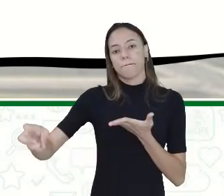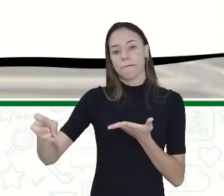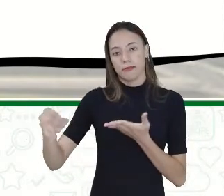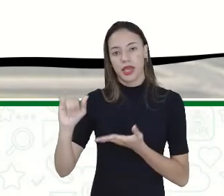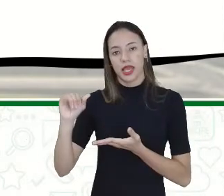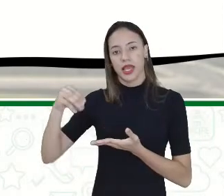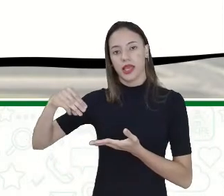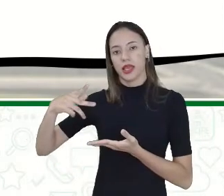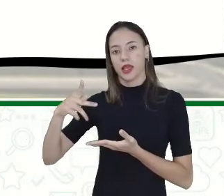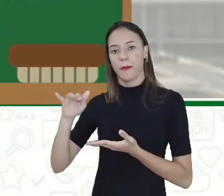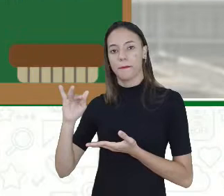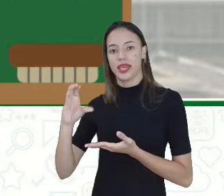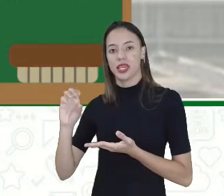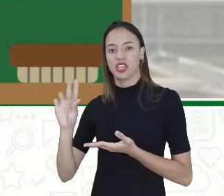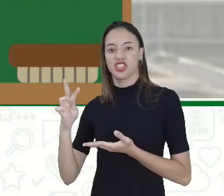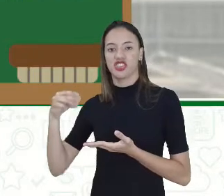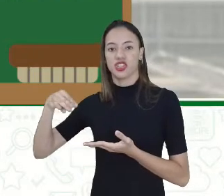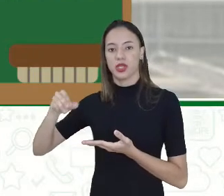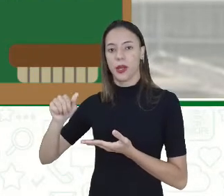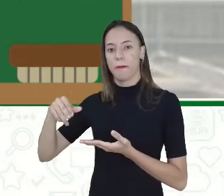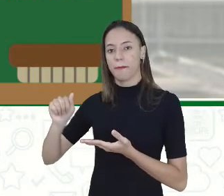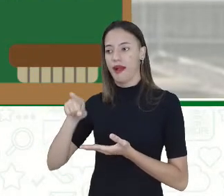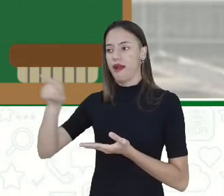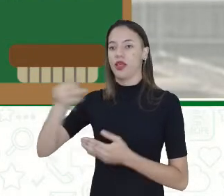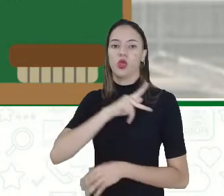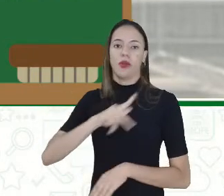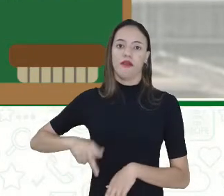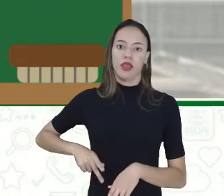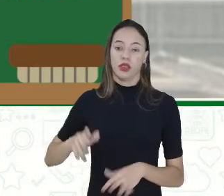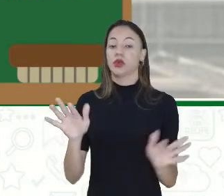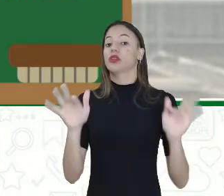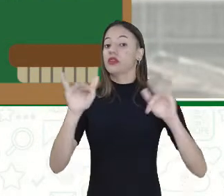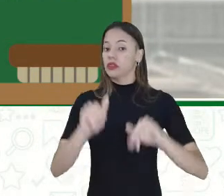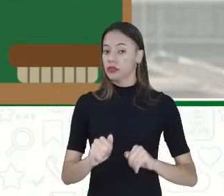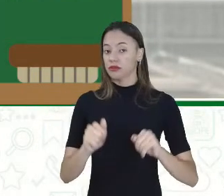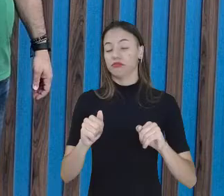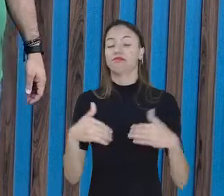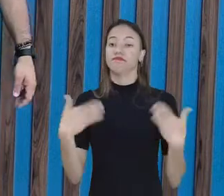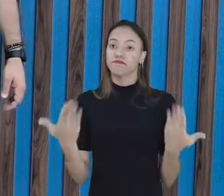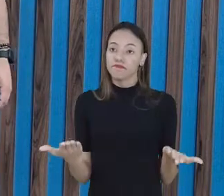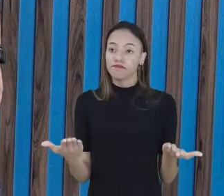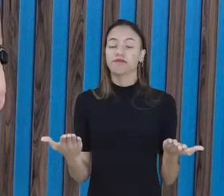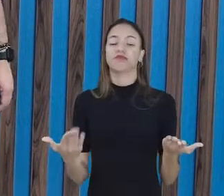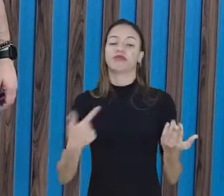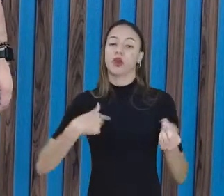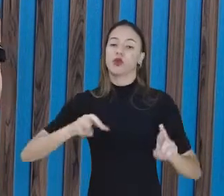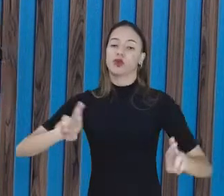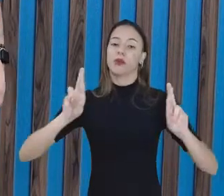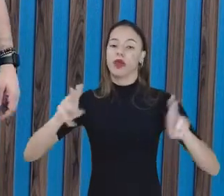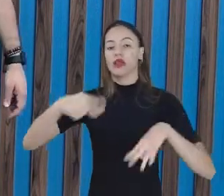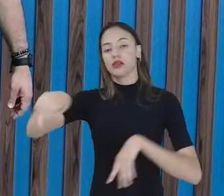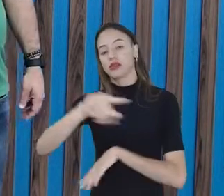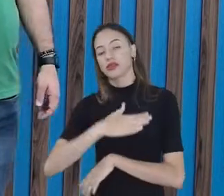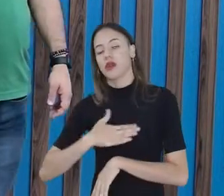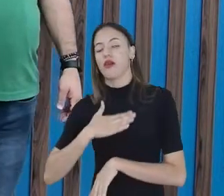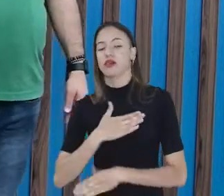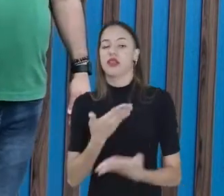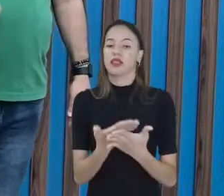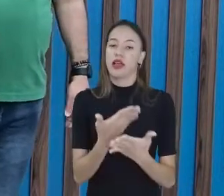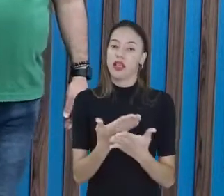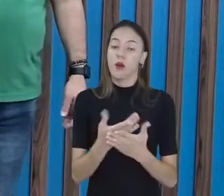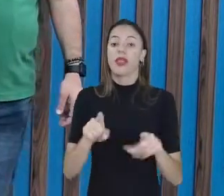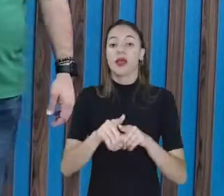daquele prefeito, ok? Por fim, gente, é isso. Espero que vocês tenham gostado da aula e